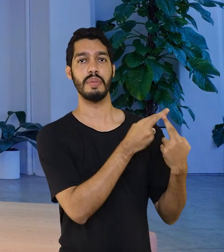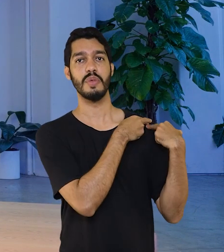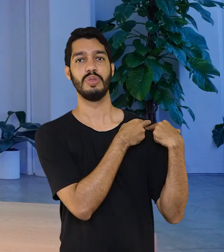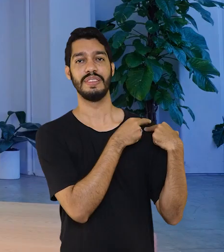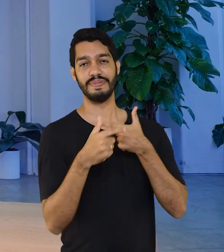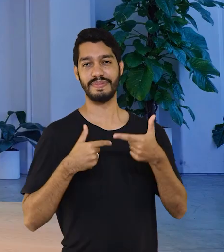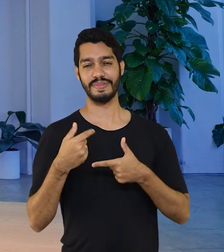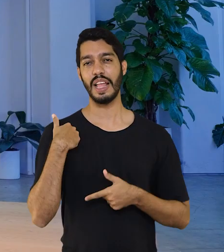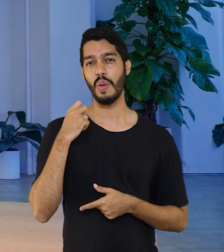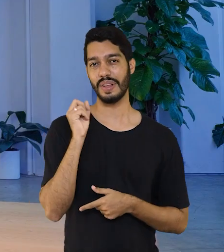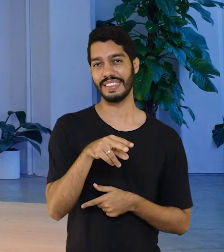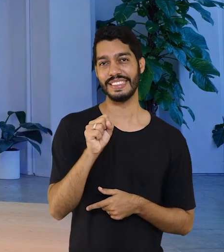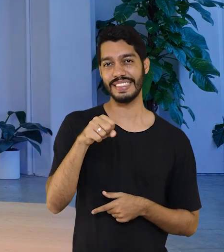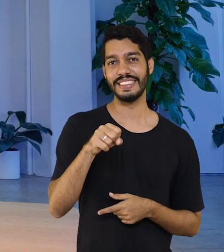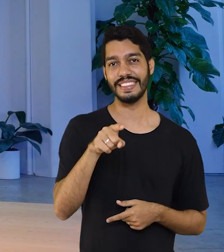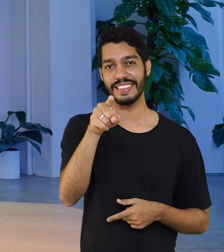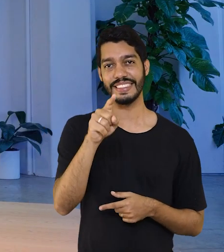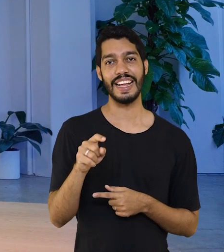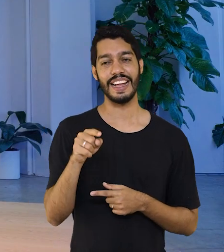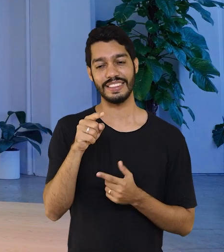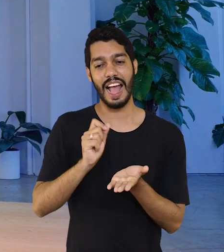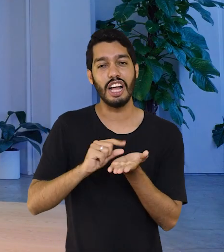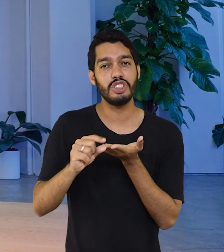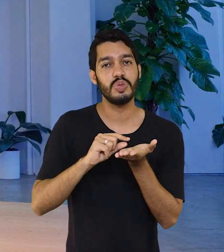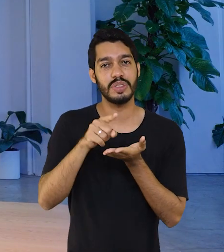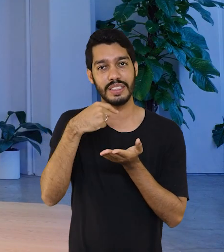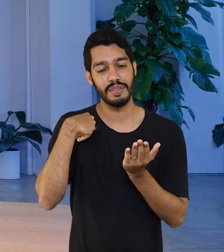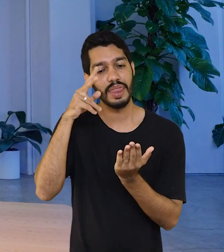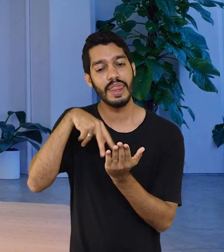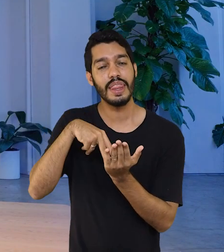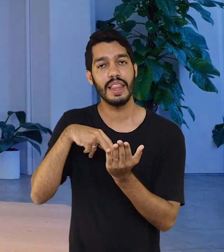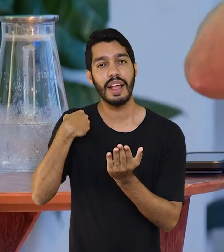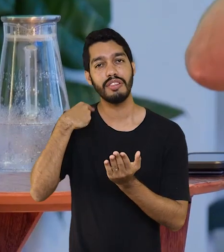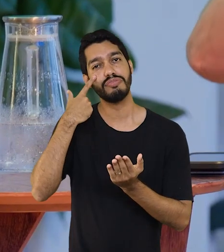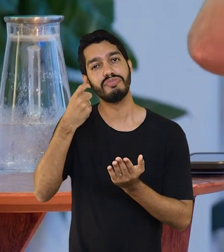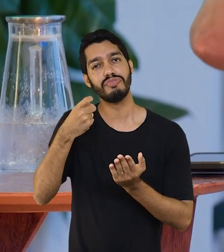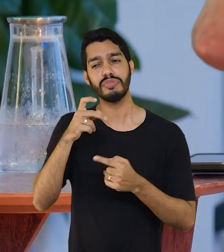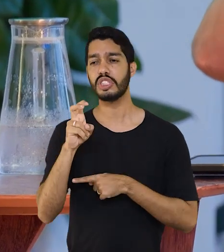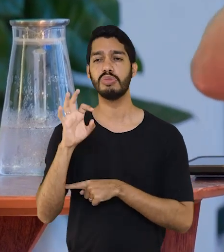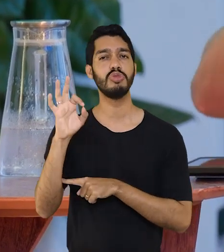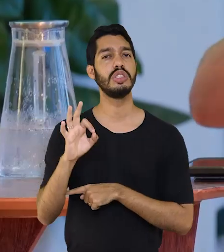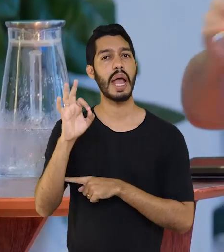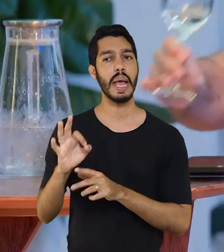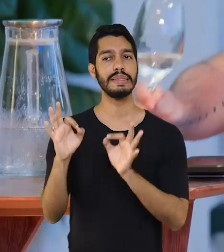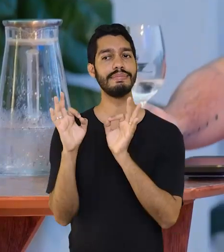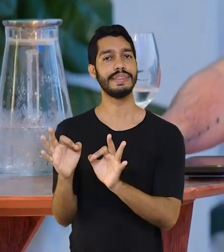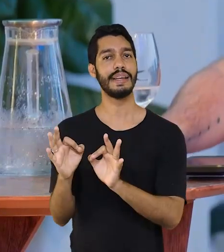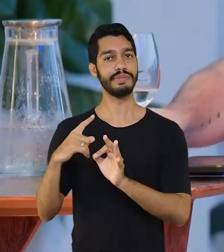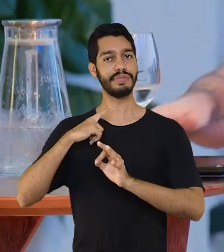a gente está vendo. Eu li esse report e uma coisa que me chamou muito a atenção foi como que esses 5%